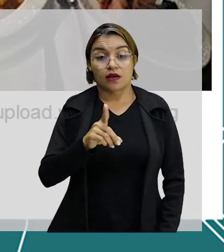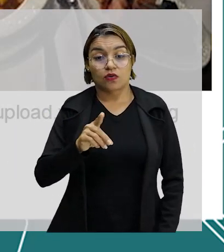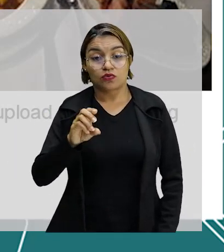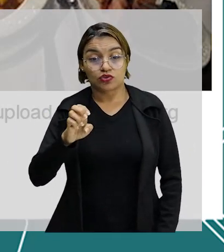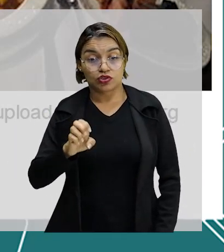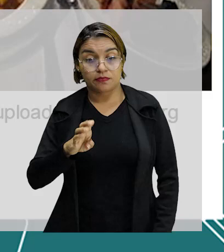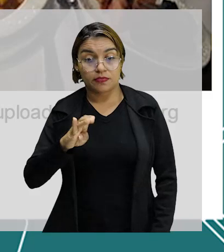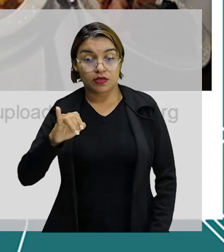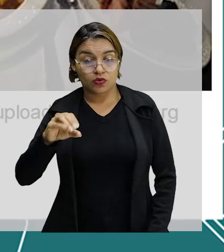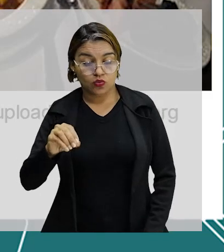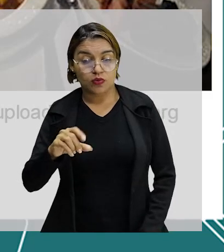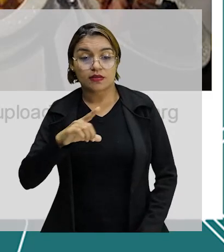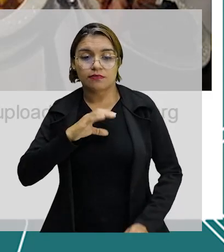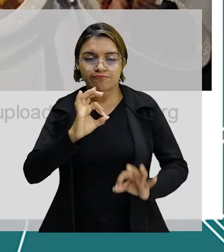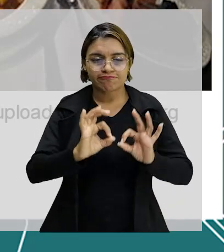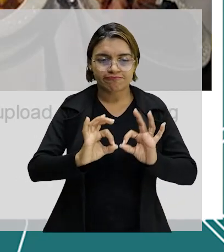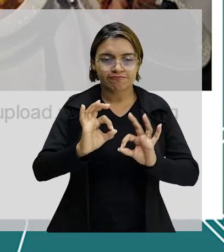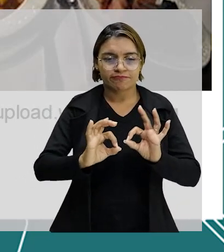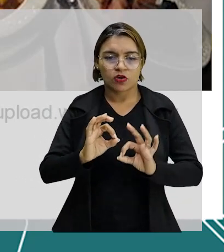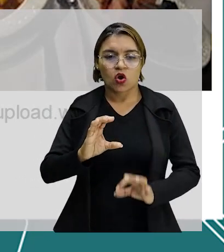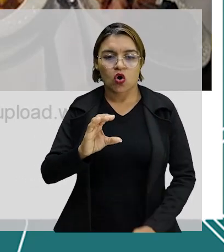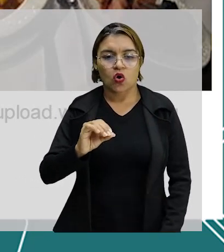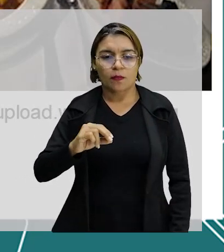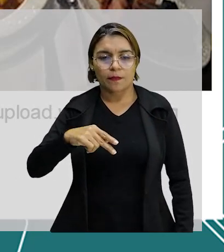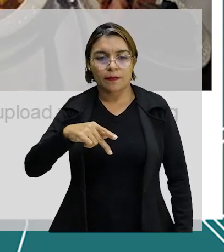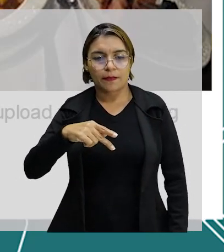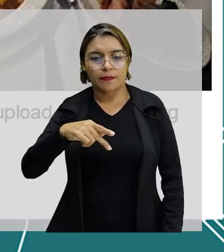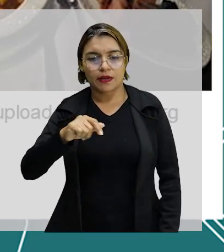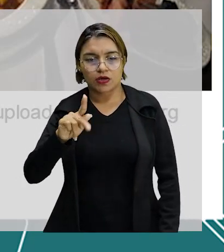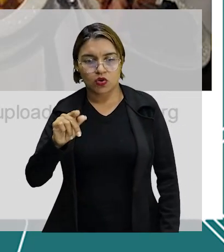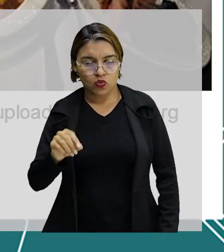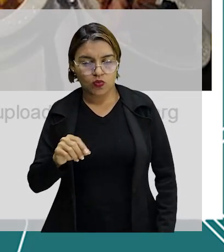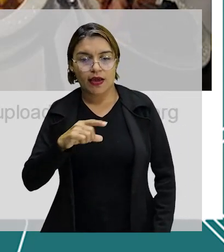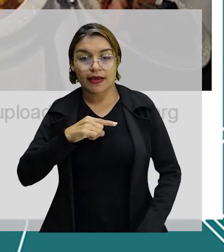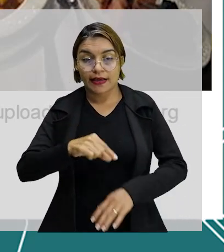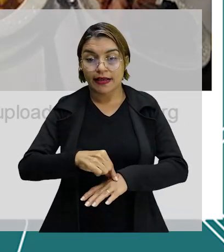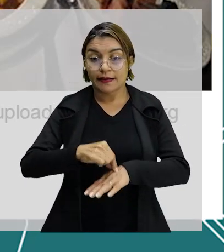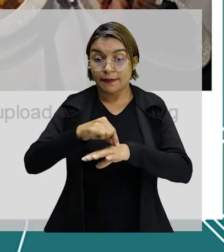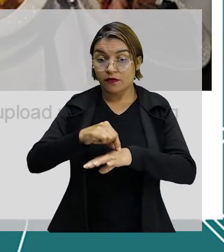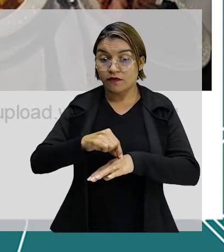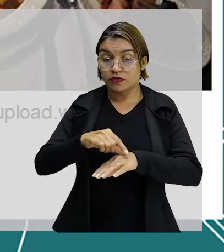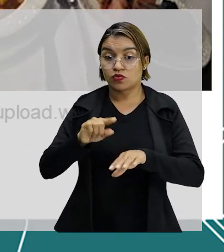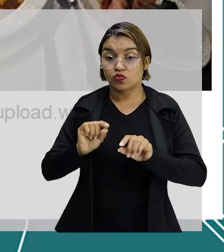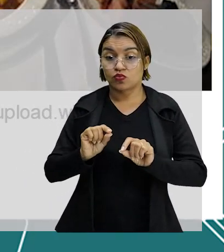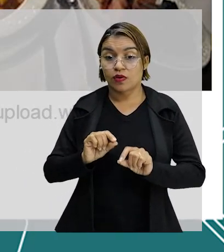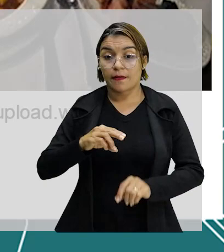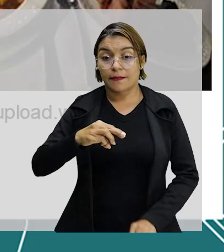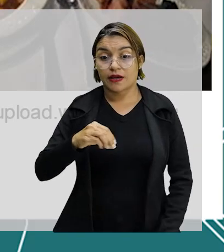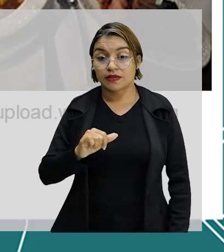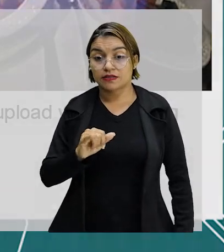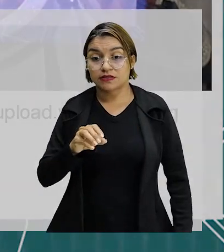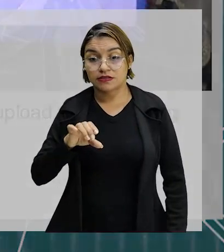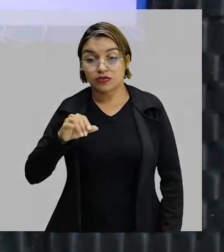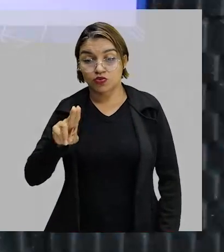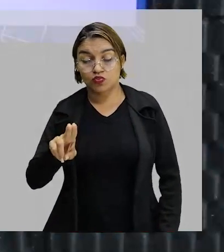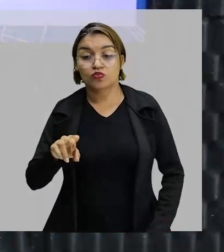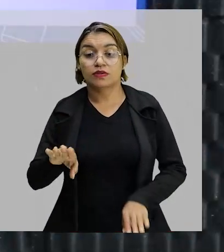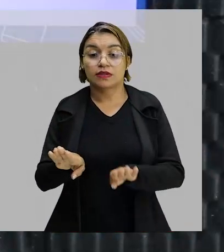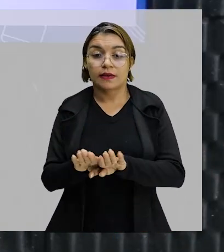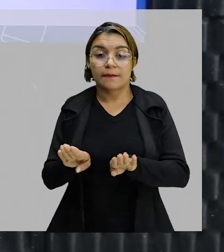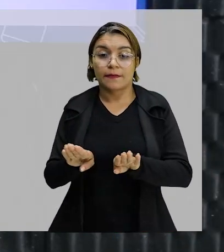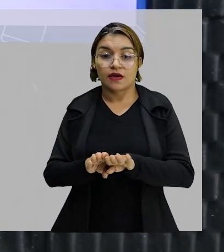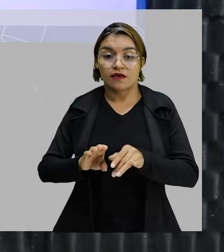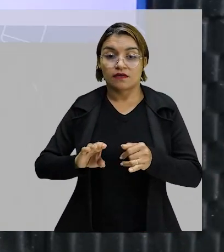ambos preparados com o compango, tá? Que são as carnes provenientes do matasil, del